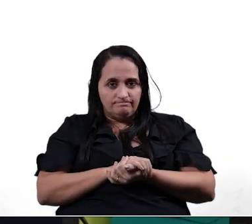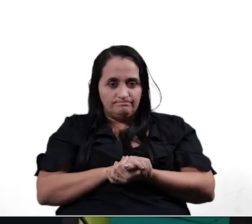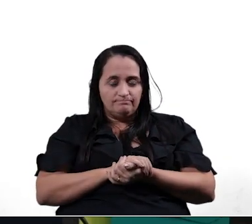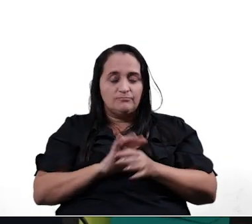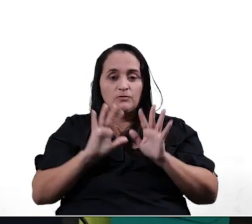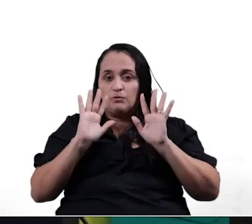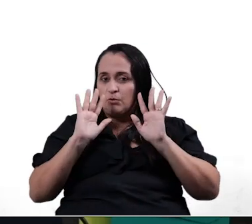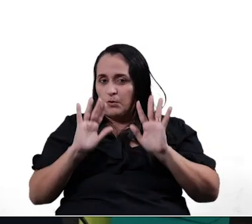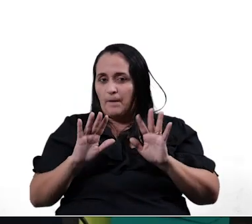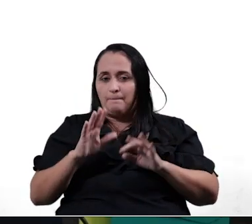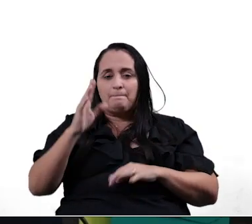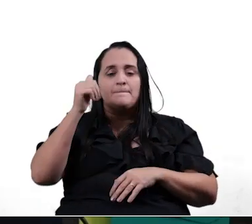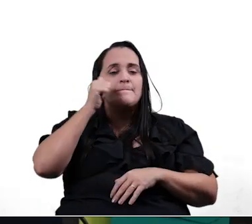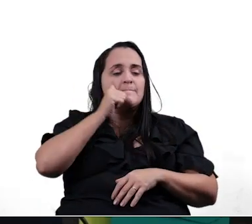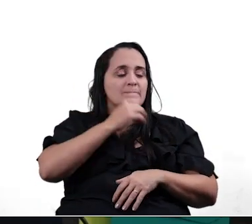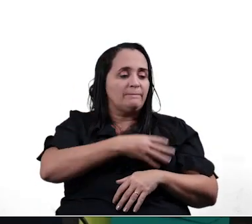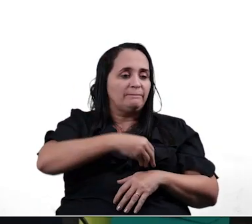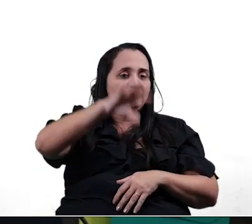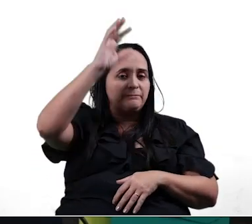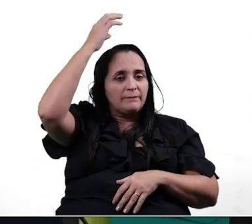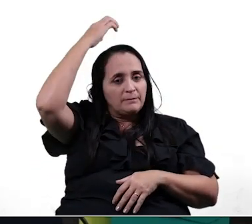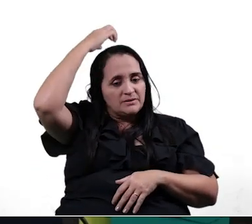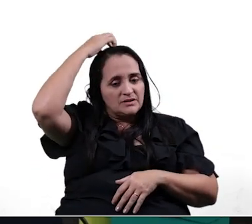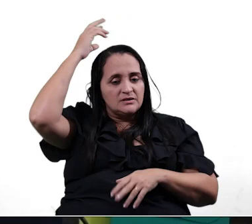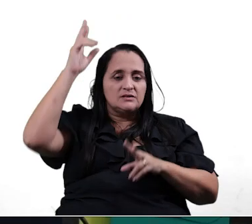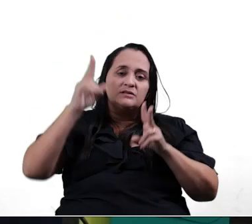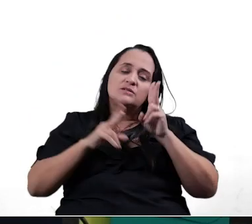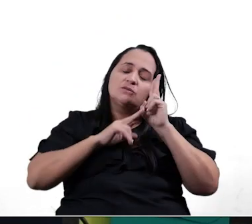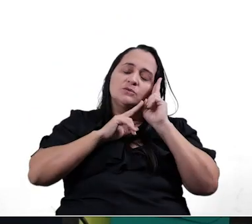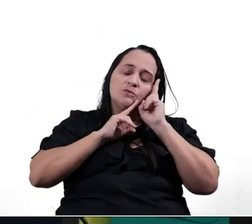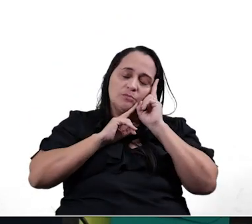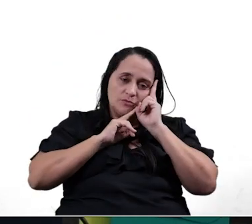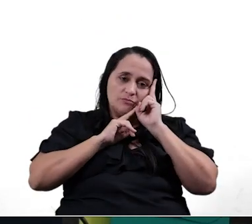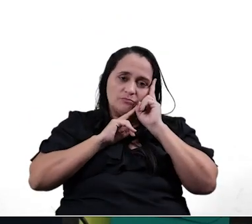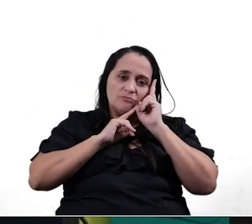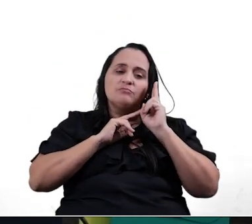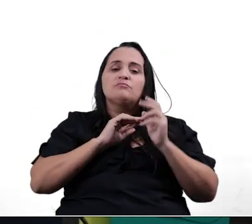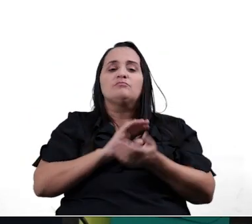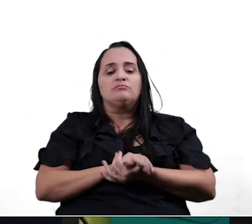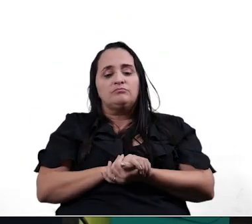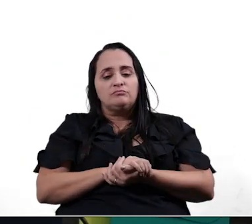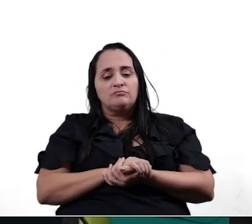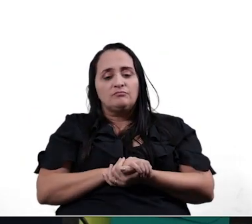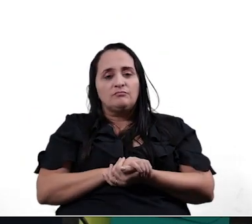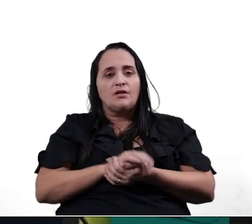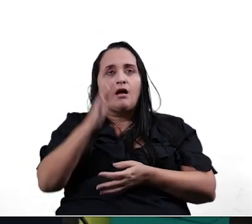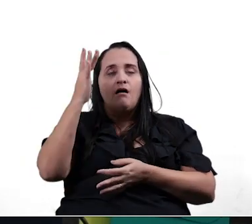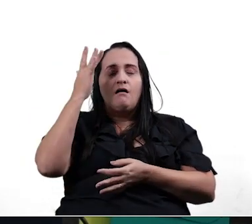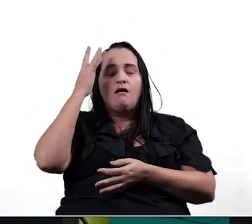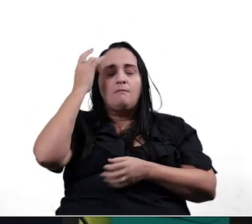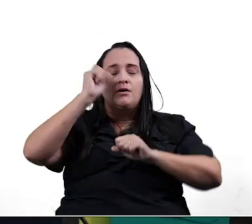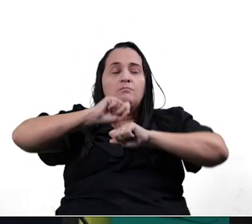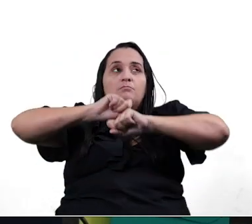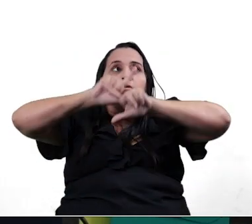princesa dormiu. Então, imagina que essa história, a princesa chegou no castelo à noite. Dormiu, amanheceu o